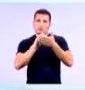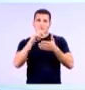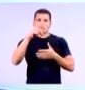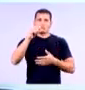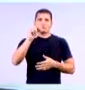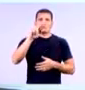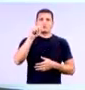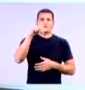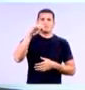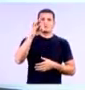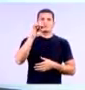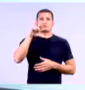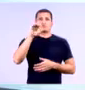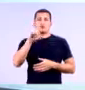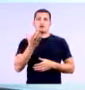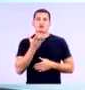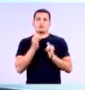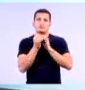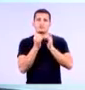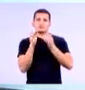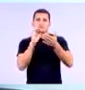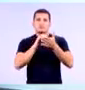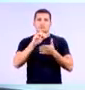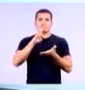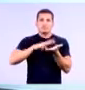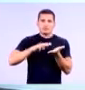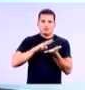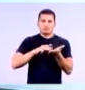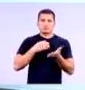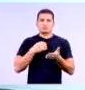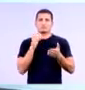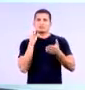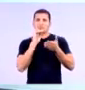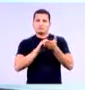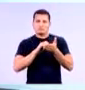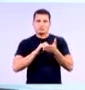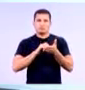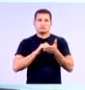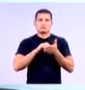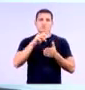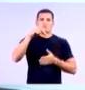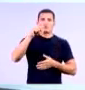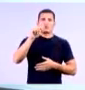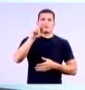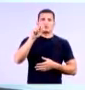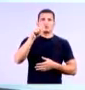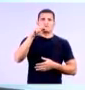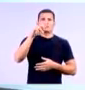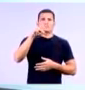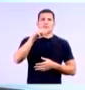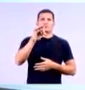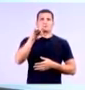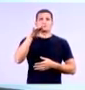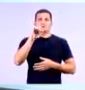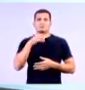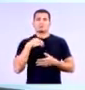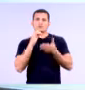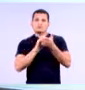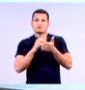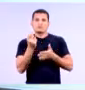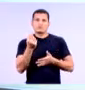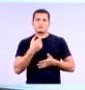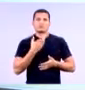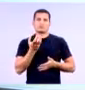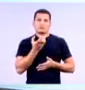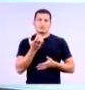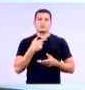passar uma informação para o meu método. Quando eu passei parâmetro nesse construtor, eu quero passar os valores que eu quero que o meu objeto seja